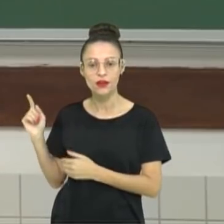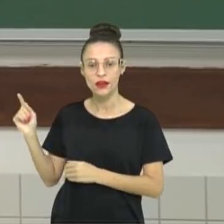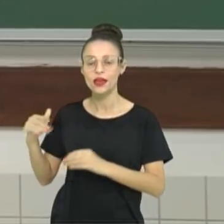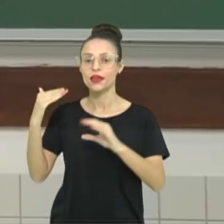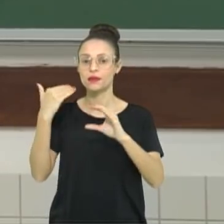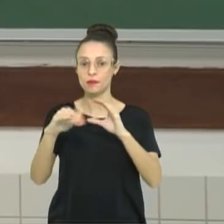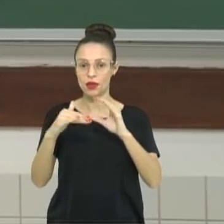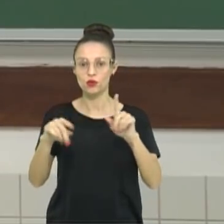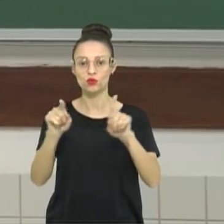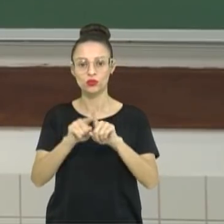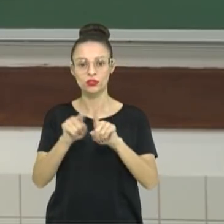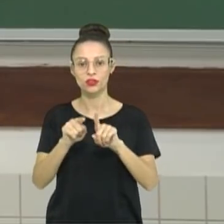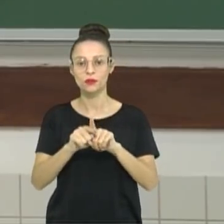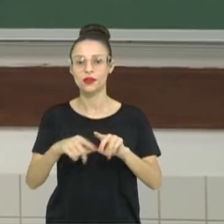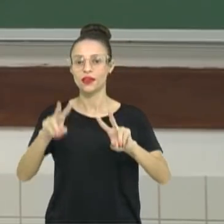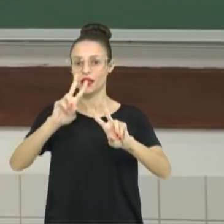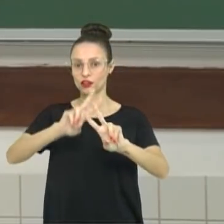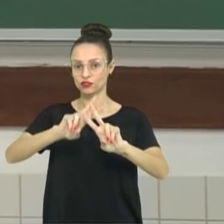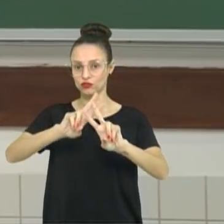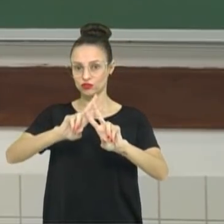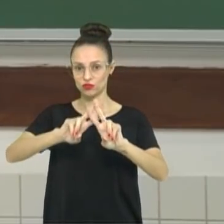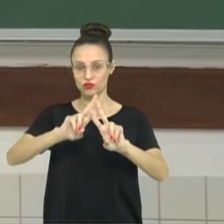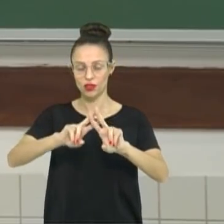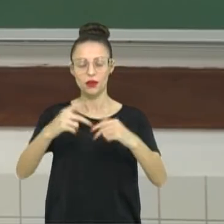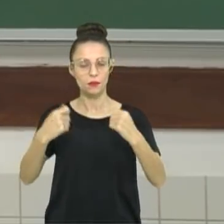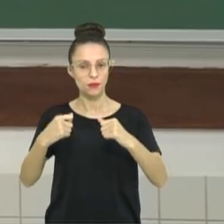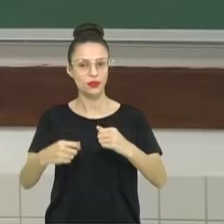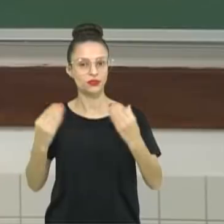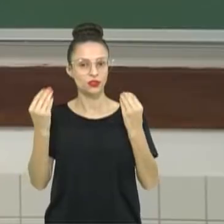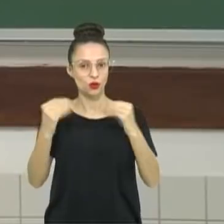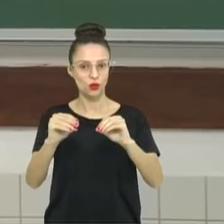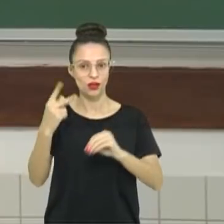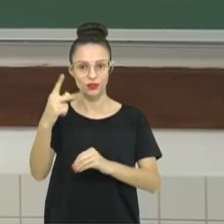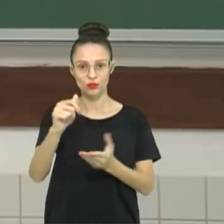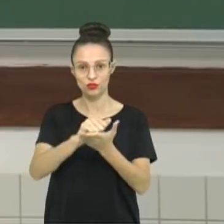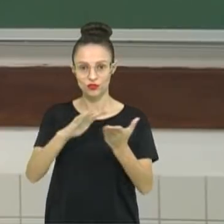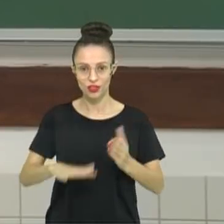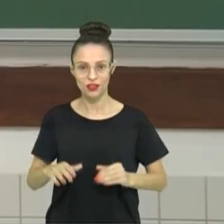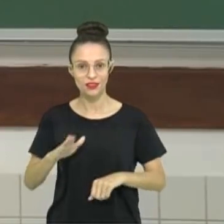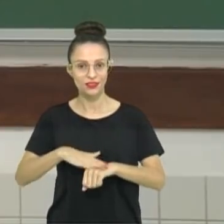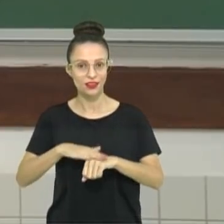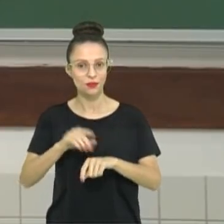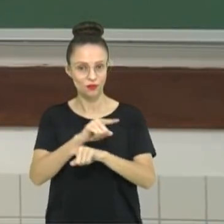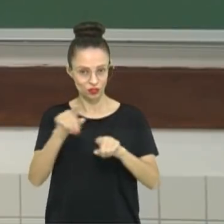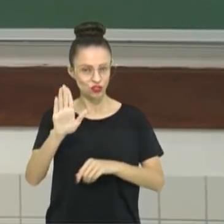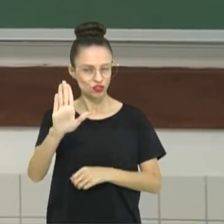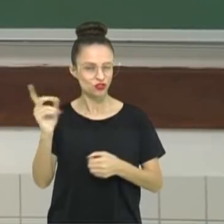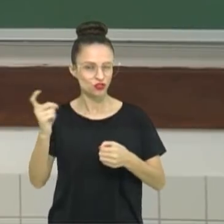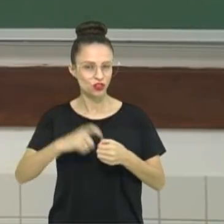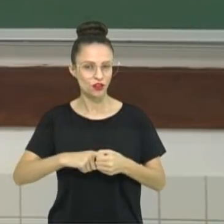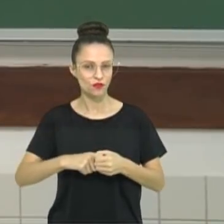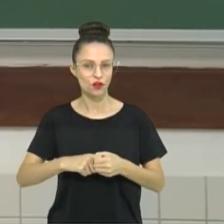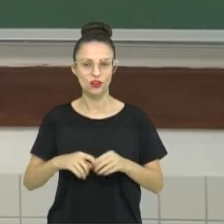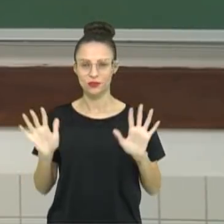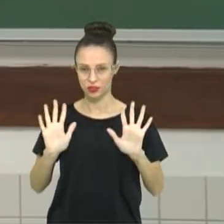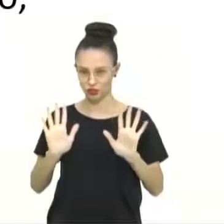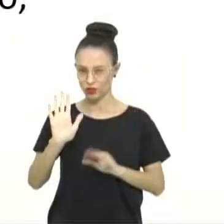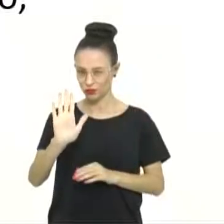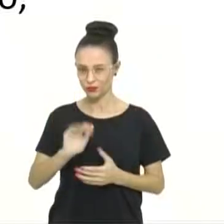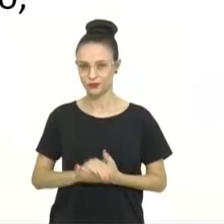e-mail aqui e as hashtags que nós precisamos que estejam no seu trabalho. Um tempinho para você e eu já volto para a gente dizer o